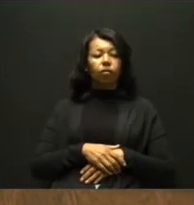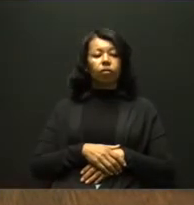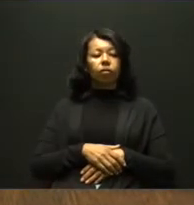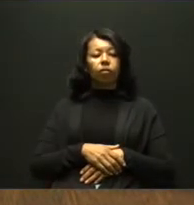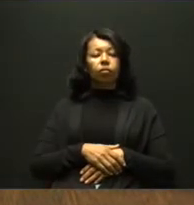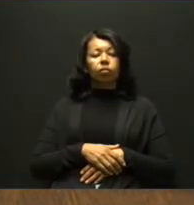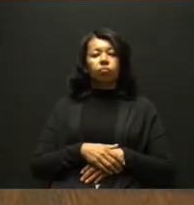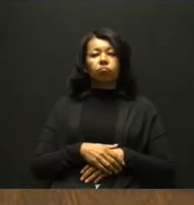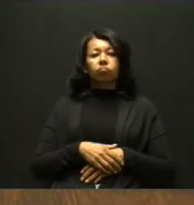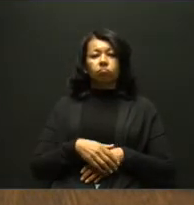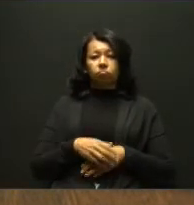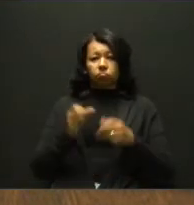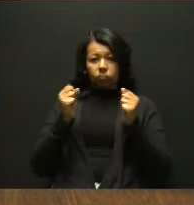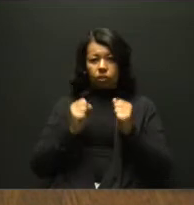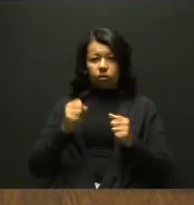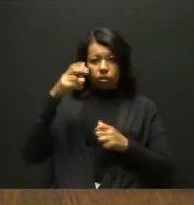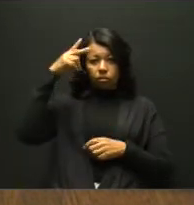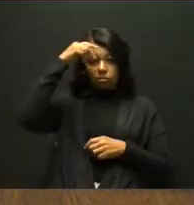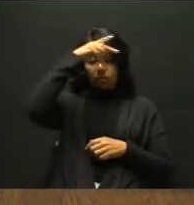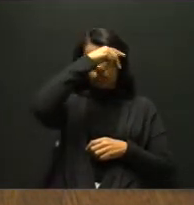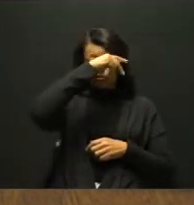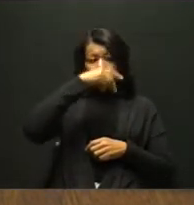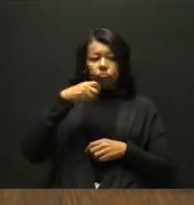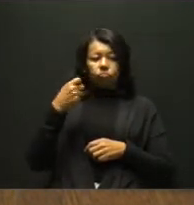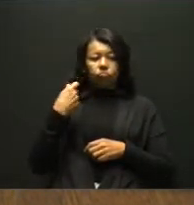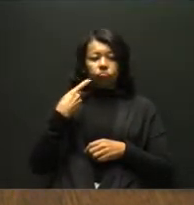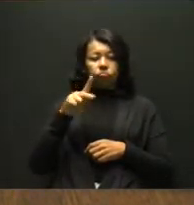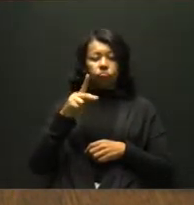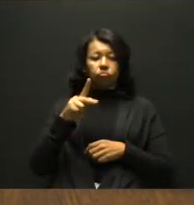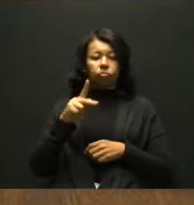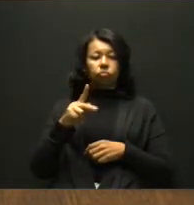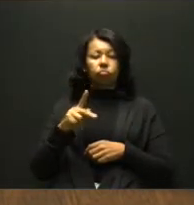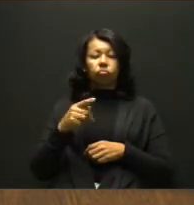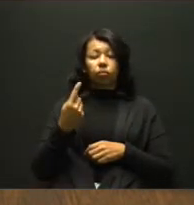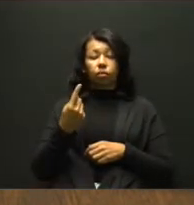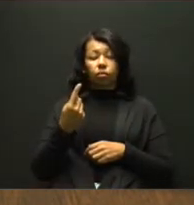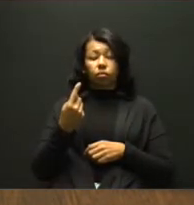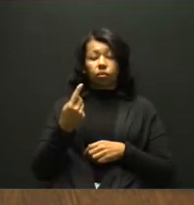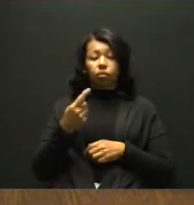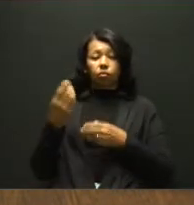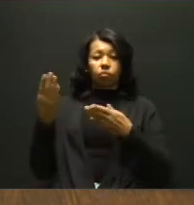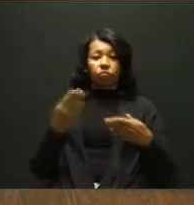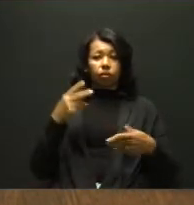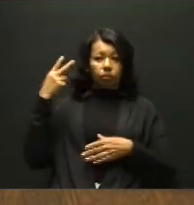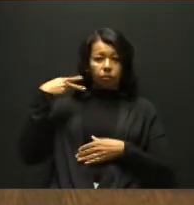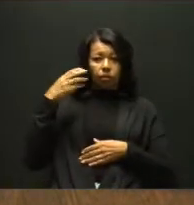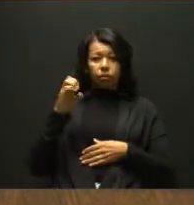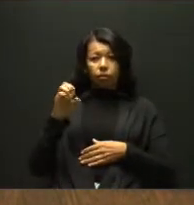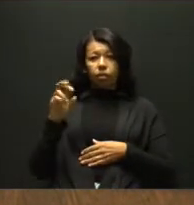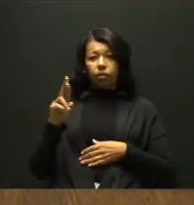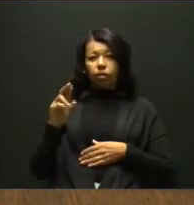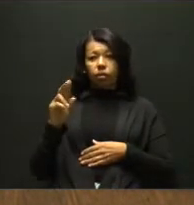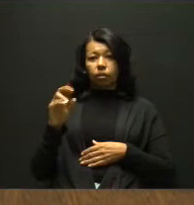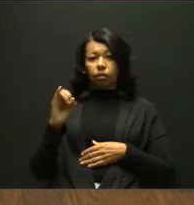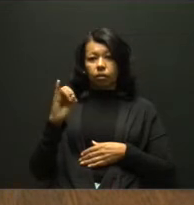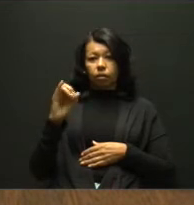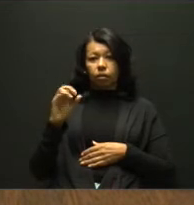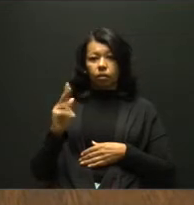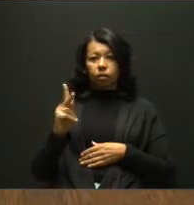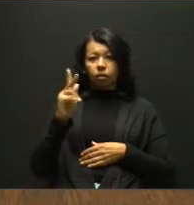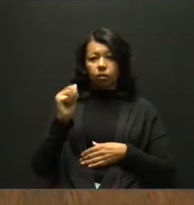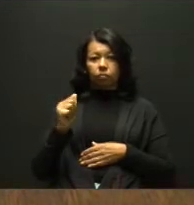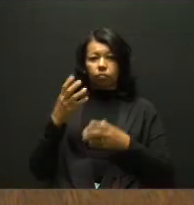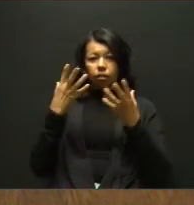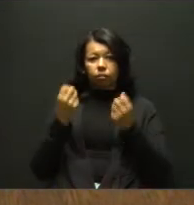autoria poder executivo nos termos do parágrafo único do artigo 14 regimento interno convidou a vereadora érica verçosa para assumir a